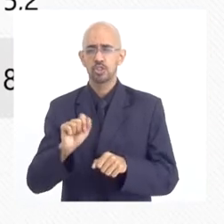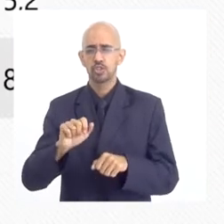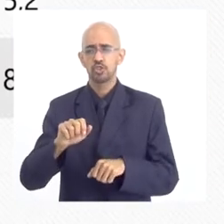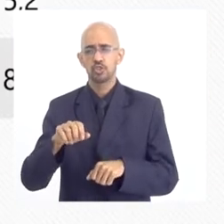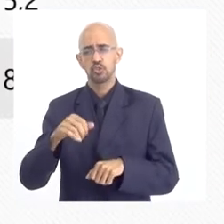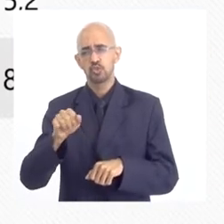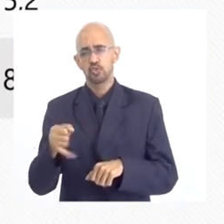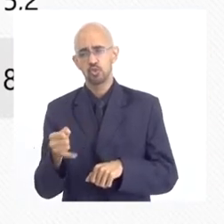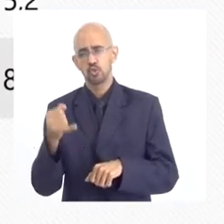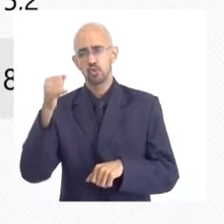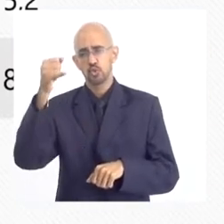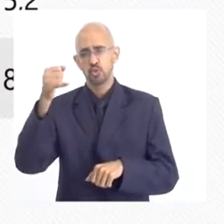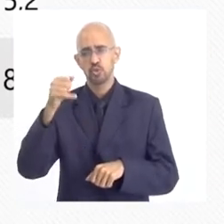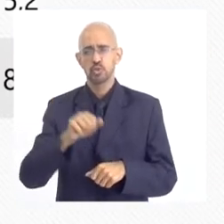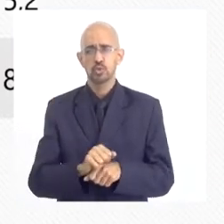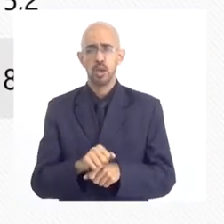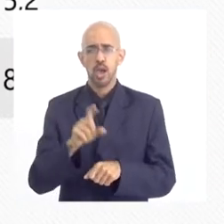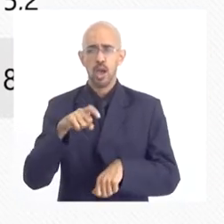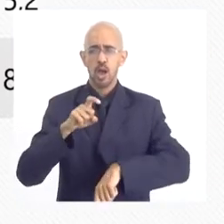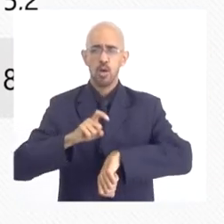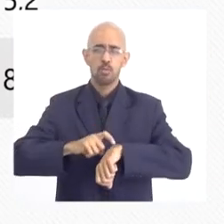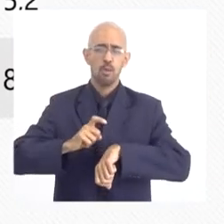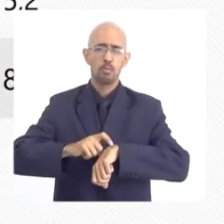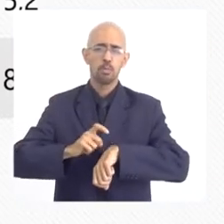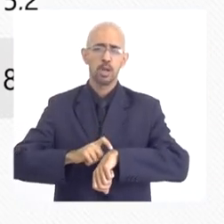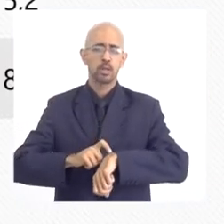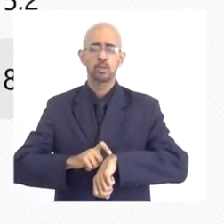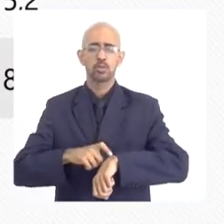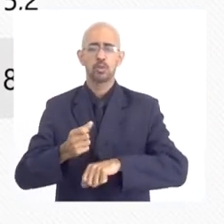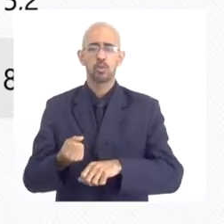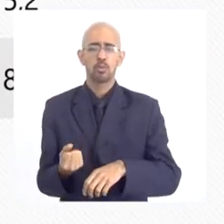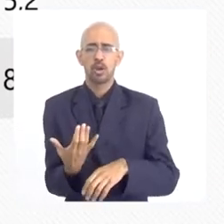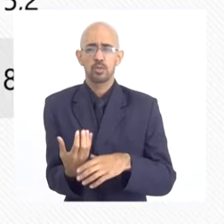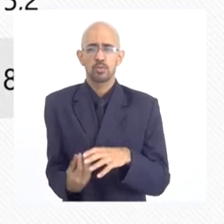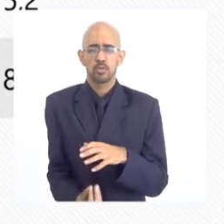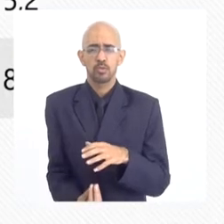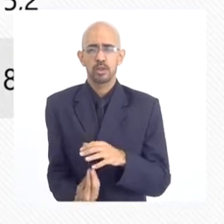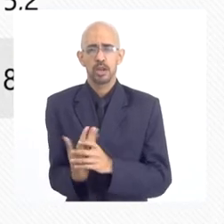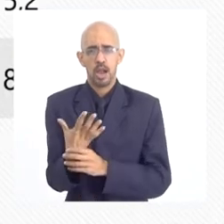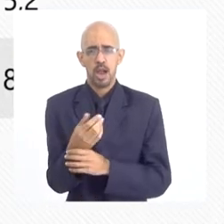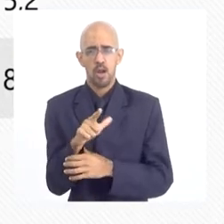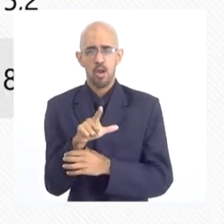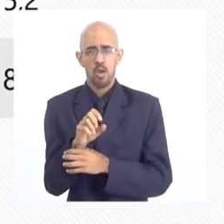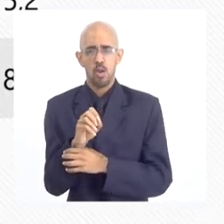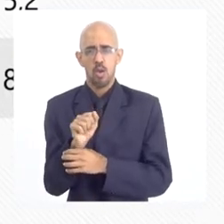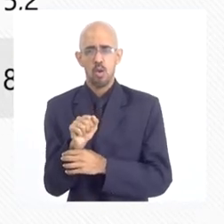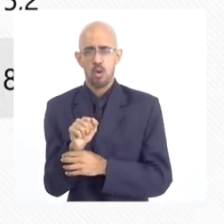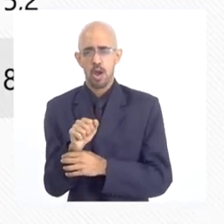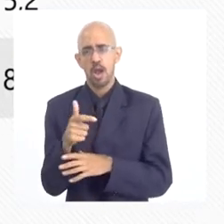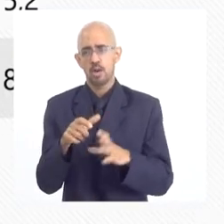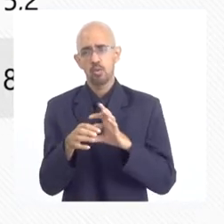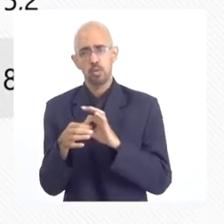básica. O momento quando foi elaborado a LOA era outro, hoje é um outro momento.